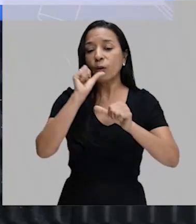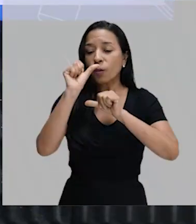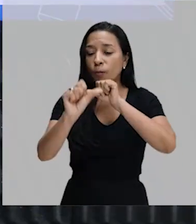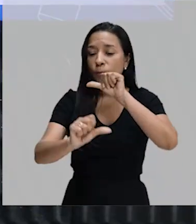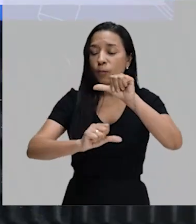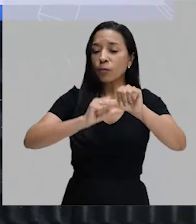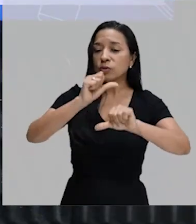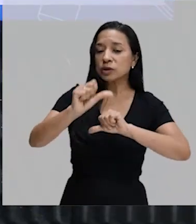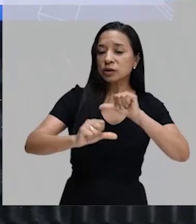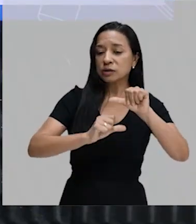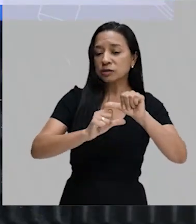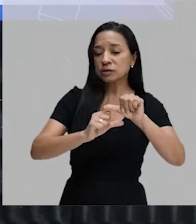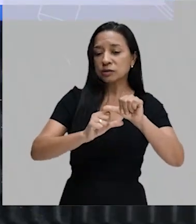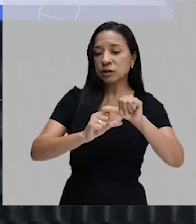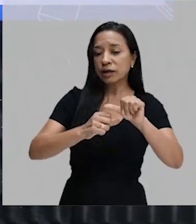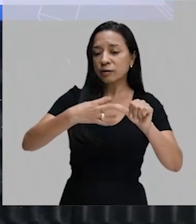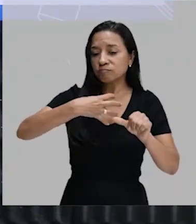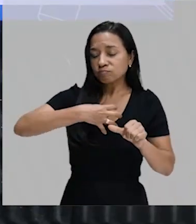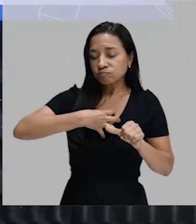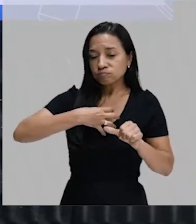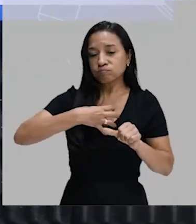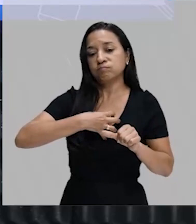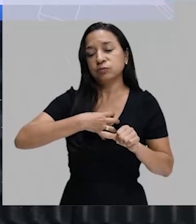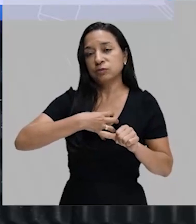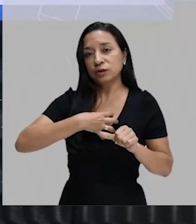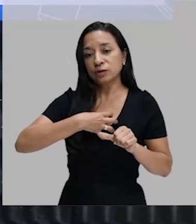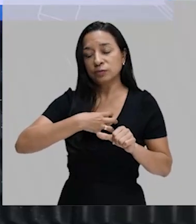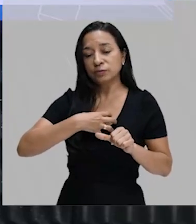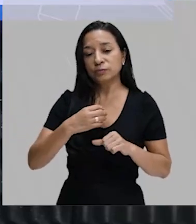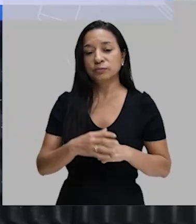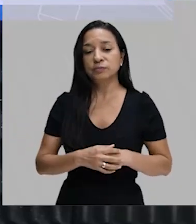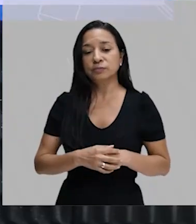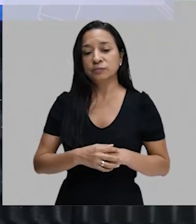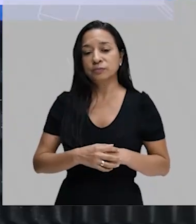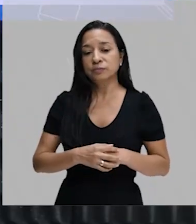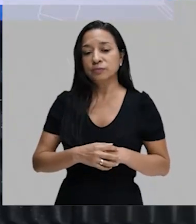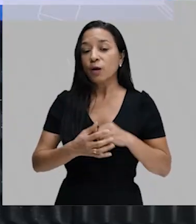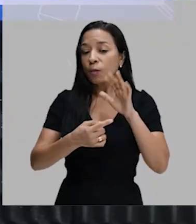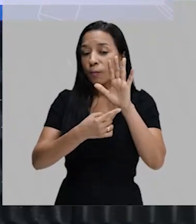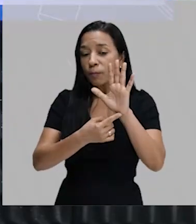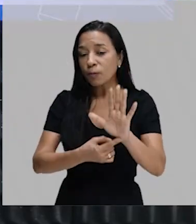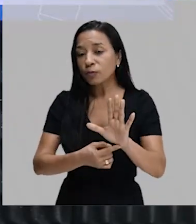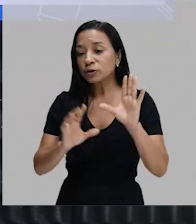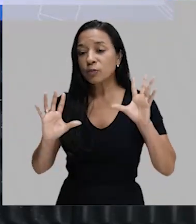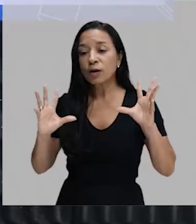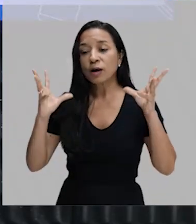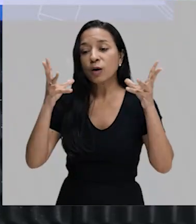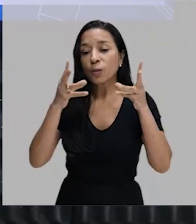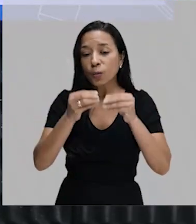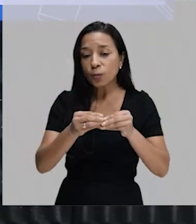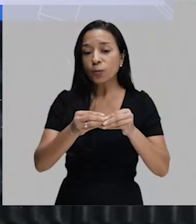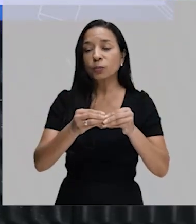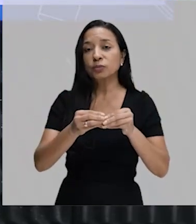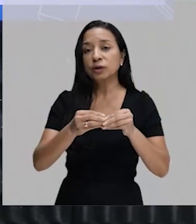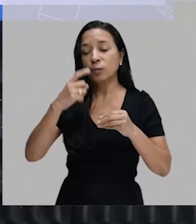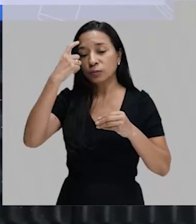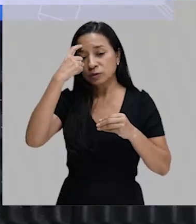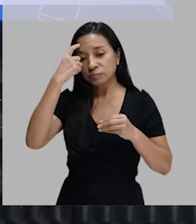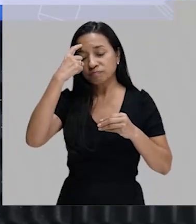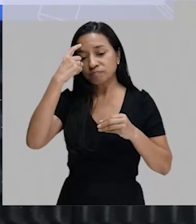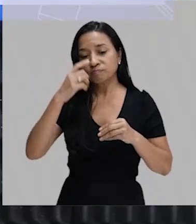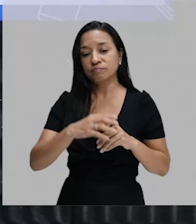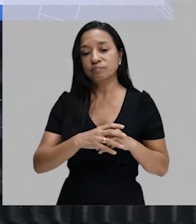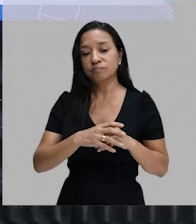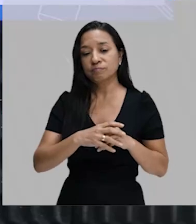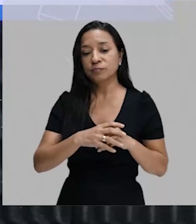mudança de estado, ele me indica uma conclusão de ideia, ele me indica